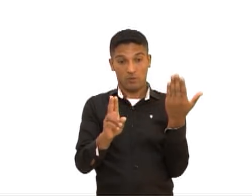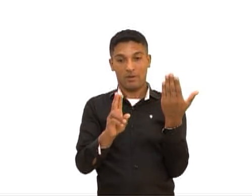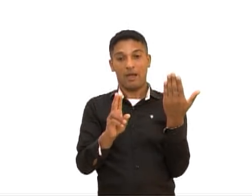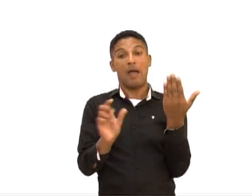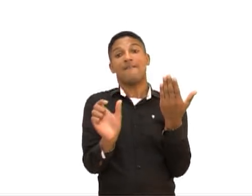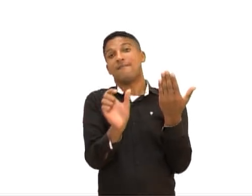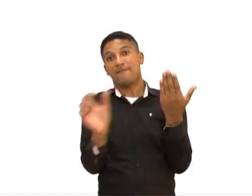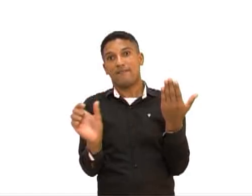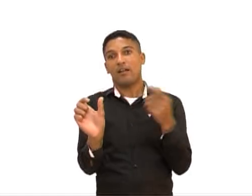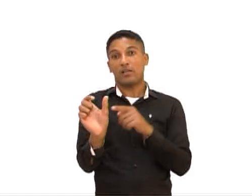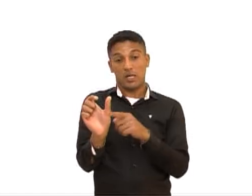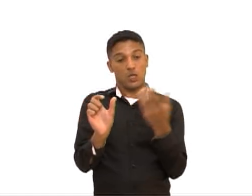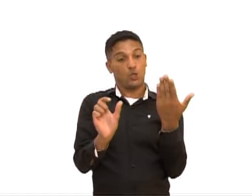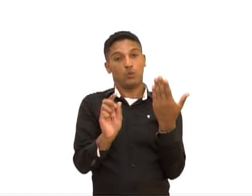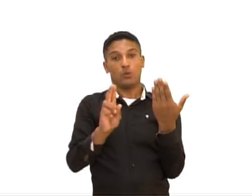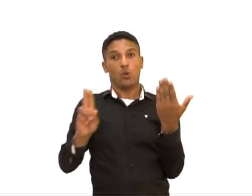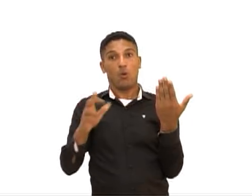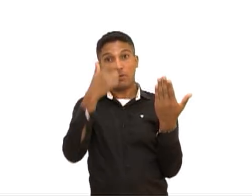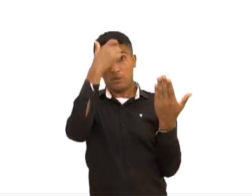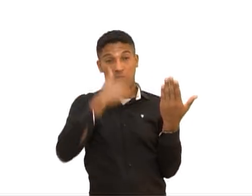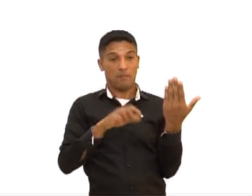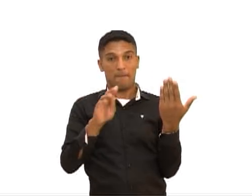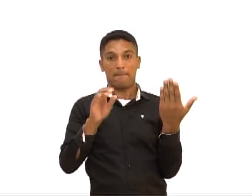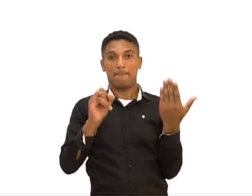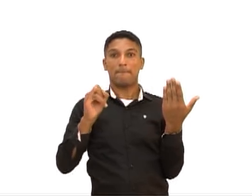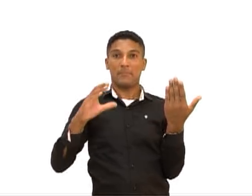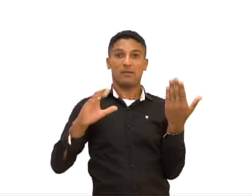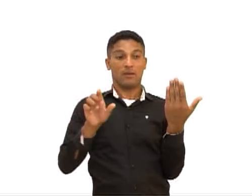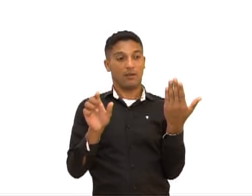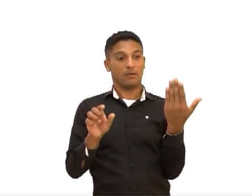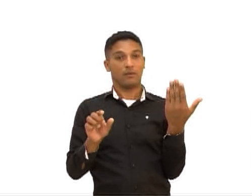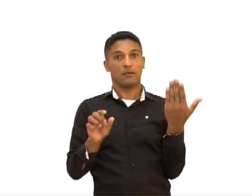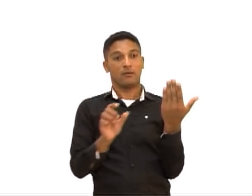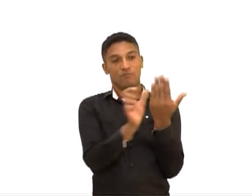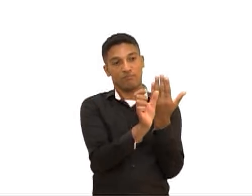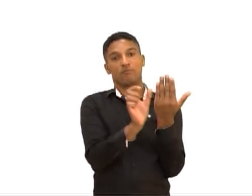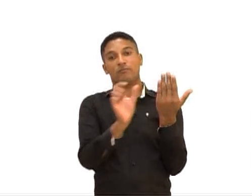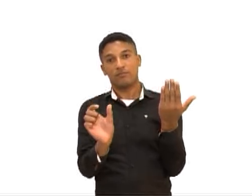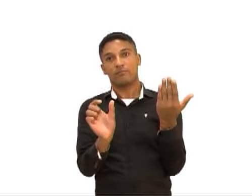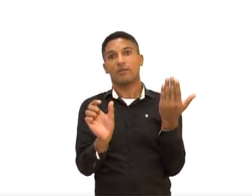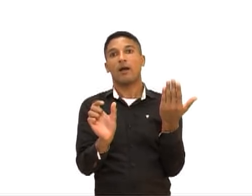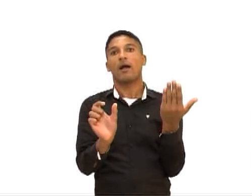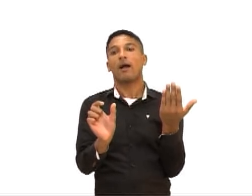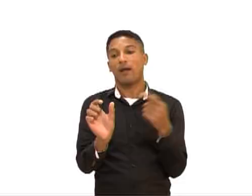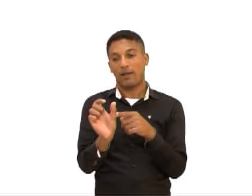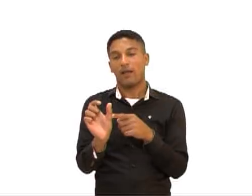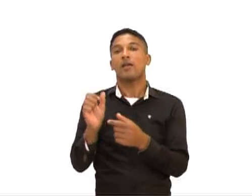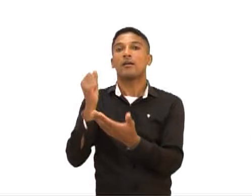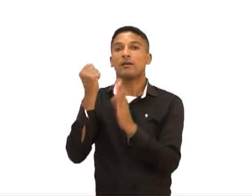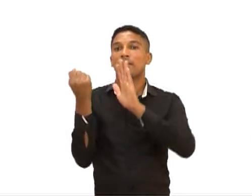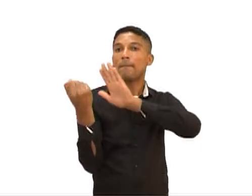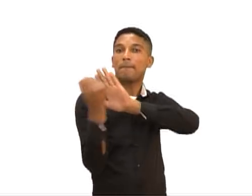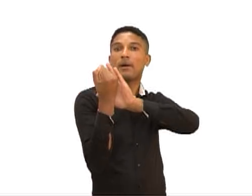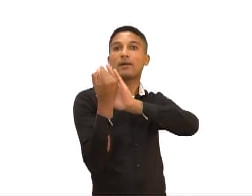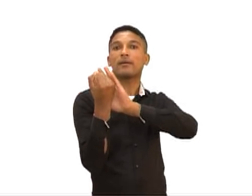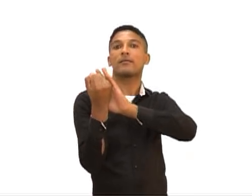na TV, o sucesso das canetas Bic foi quase que imediato, se arrastando até os dias de hoje.